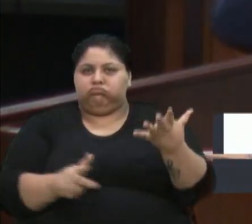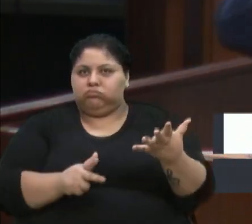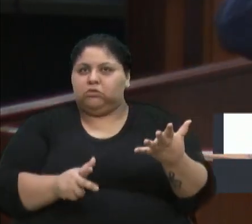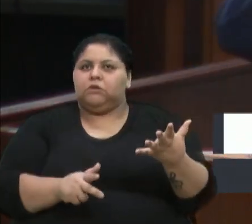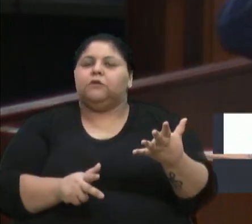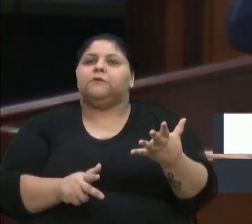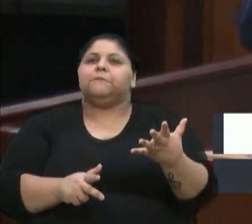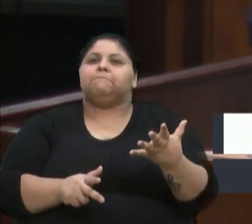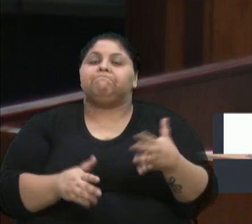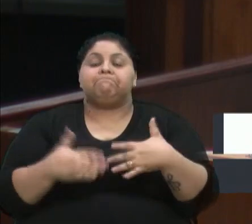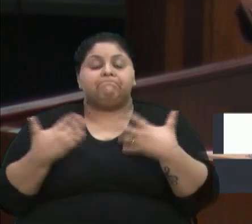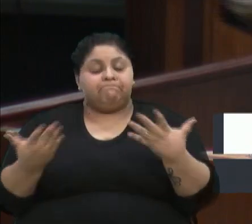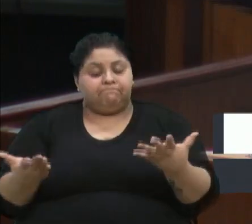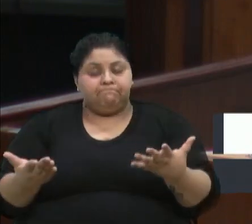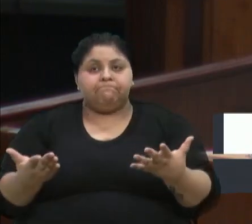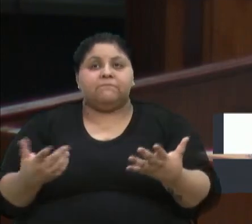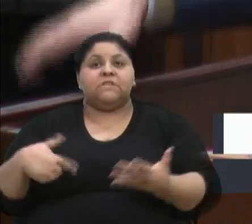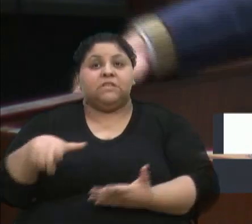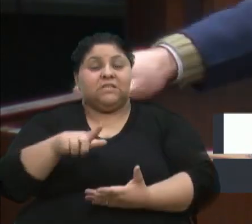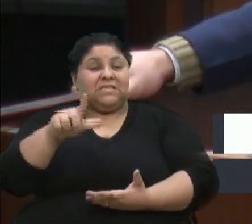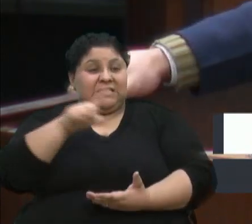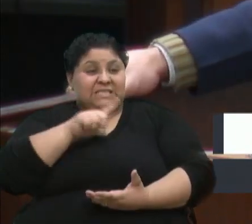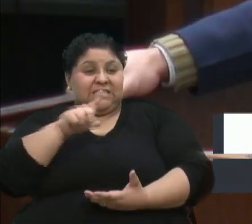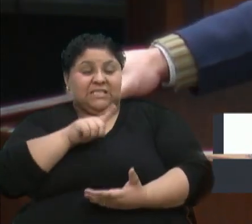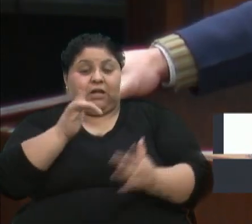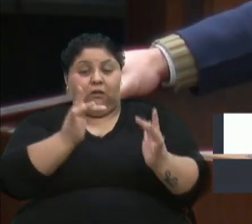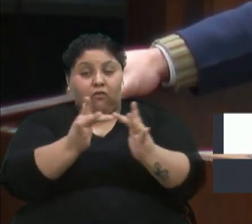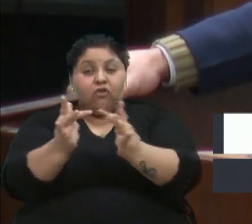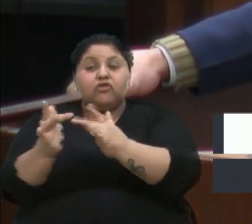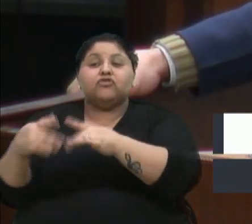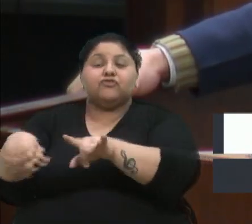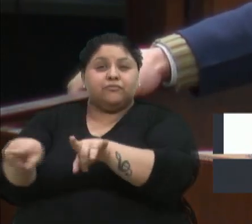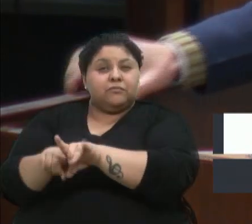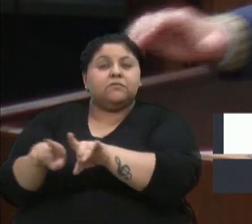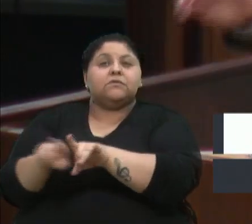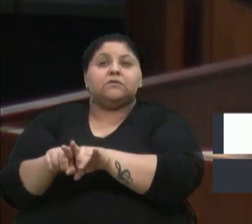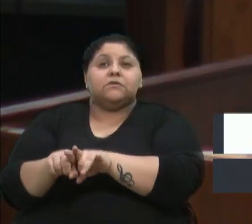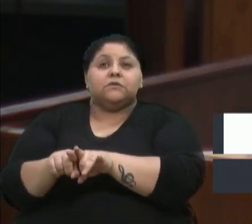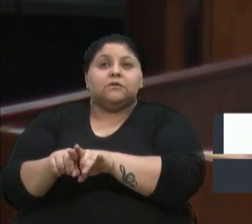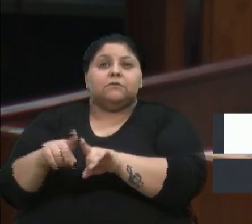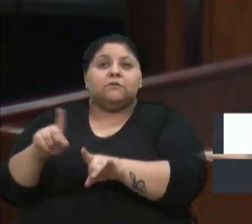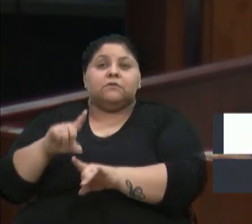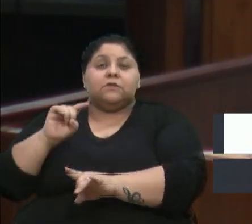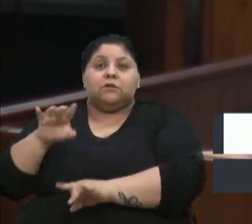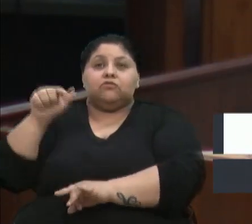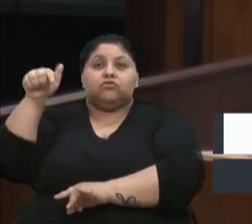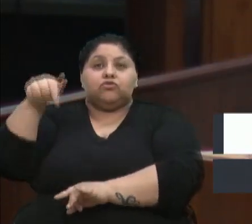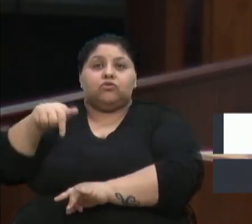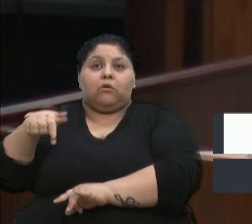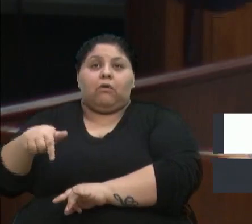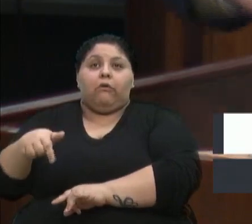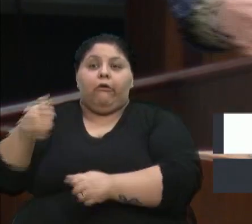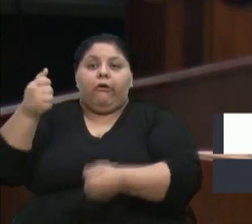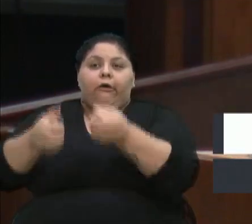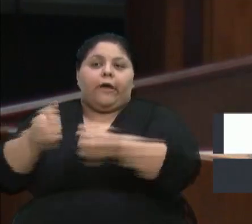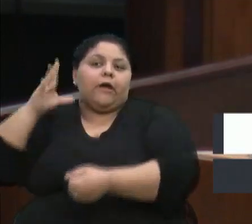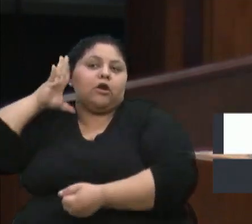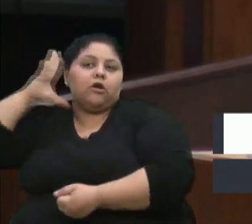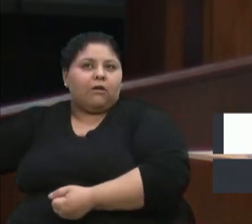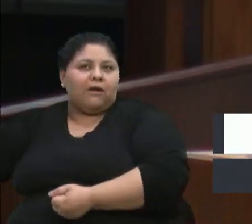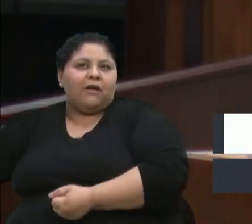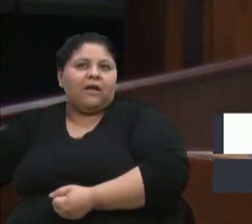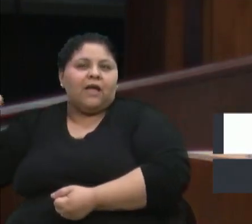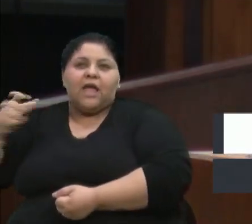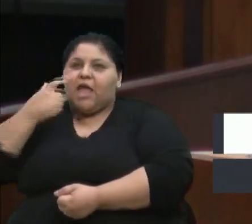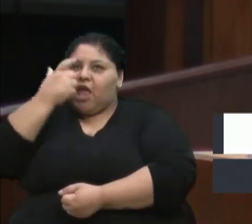Capivari, enfim, a gente tem os nossos contatos também. Não é só quem de fato tem carro de som. Acho que todos nós temos